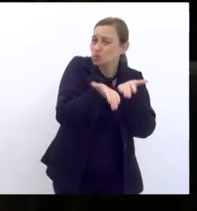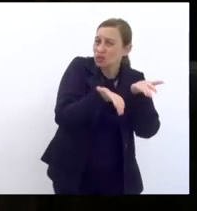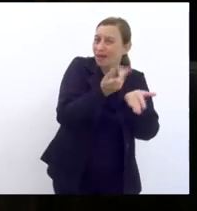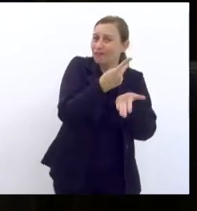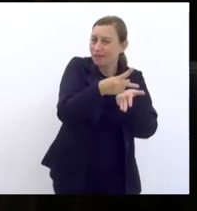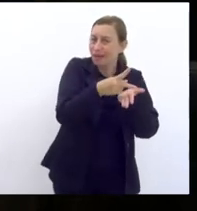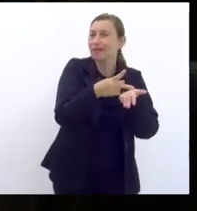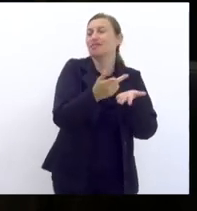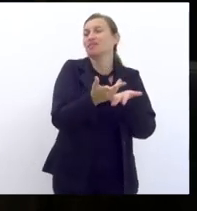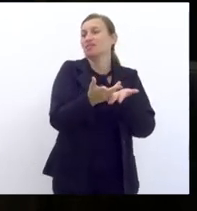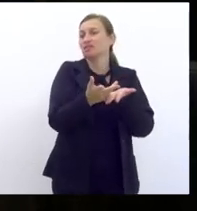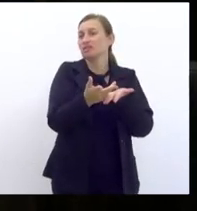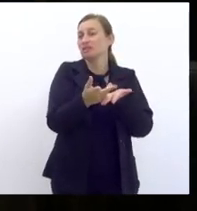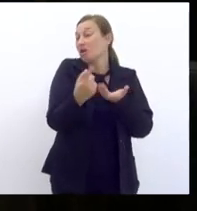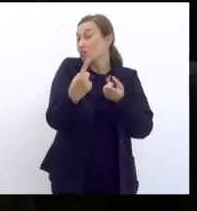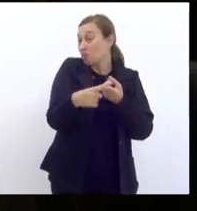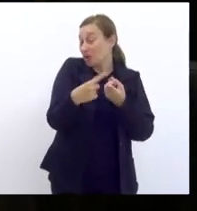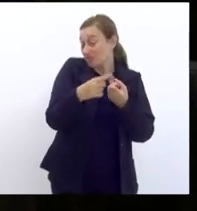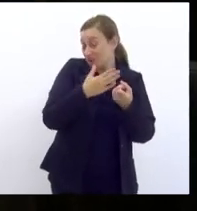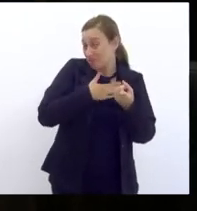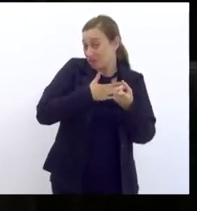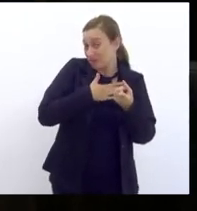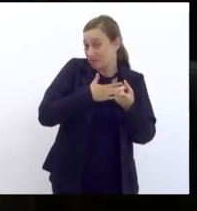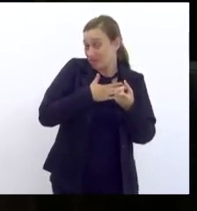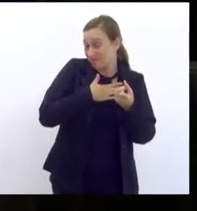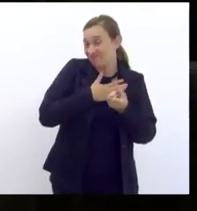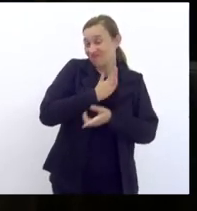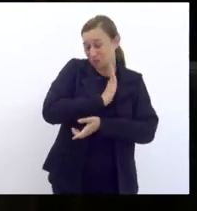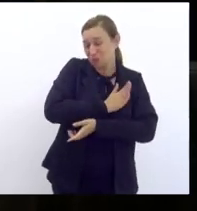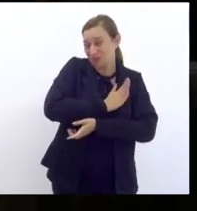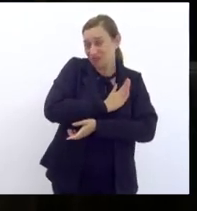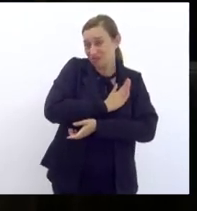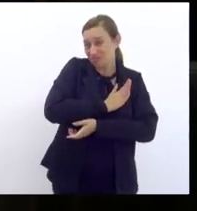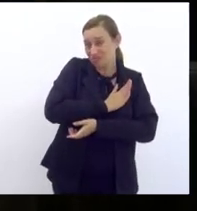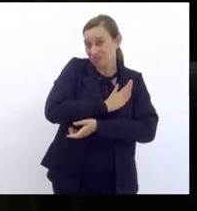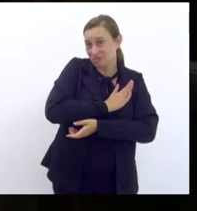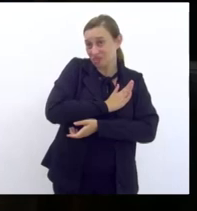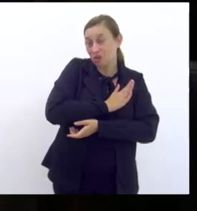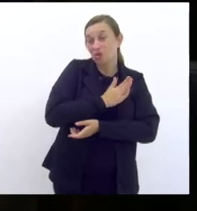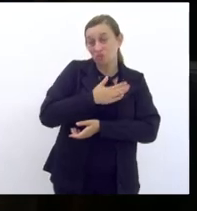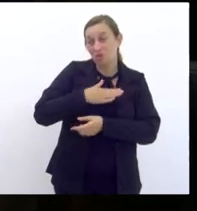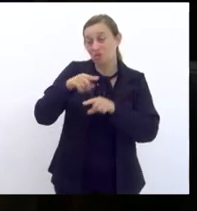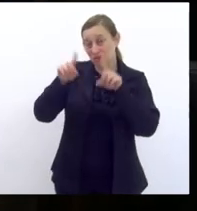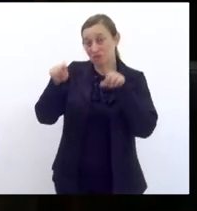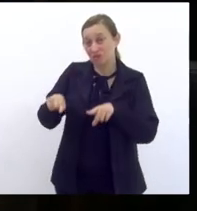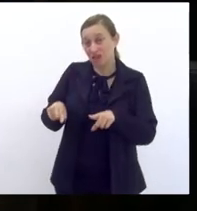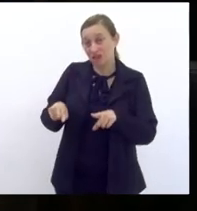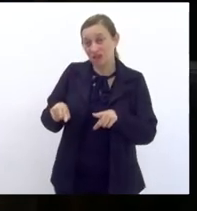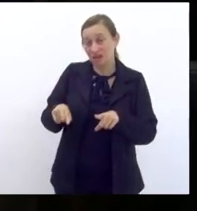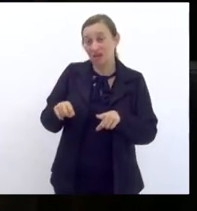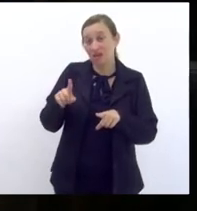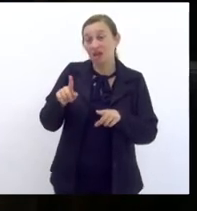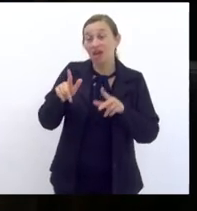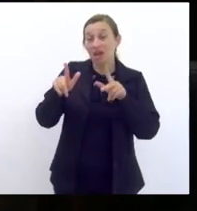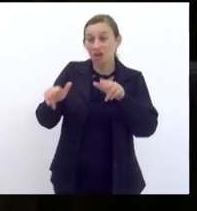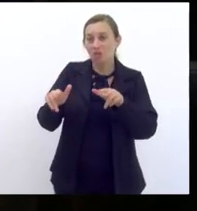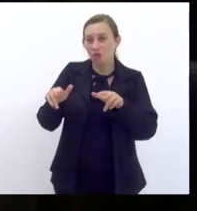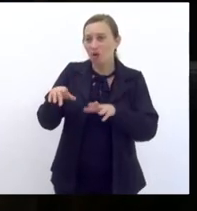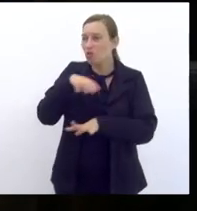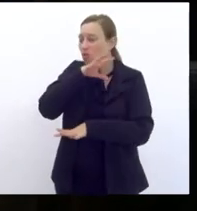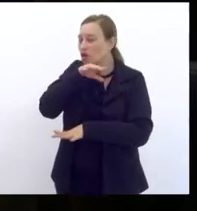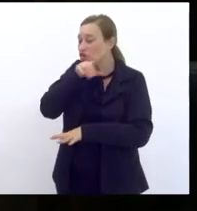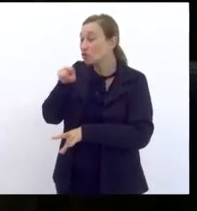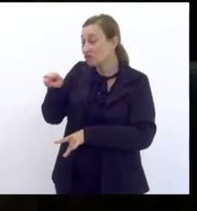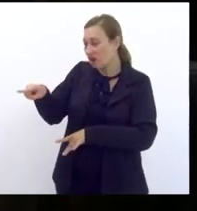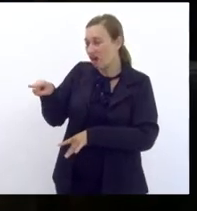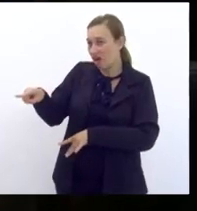deles Porque para mim de coração meu funcionário Ele é igual aquele animalzinho que